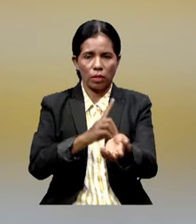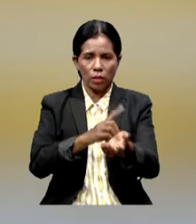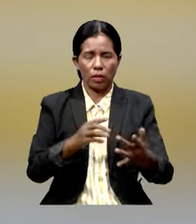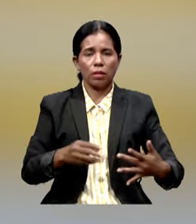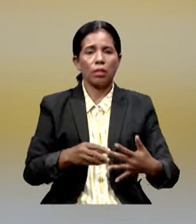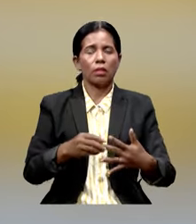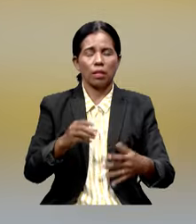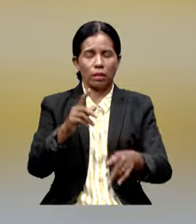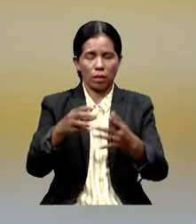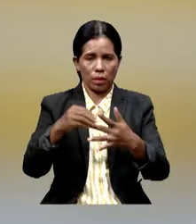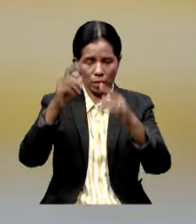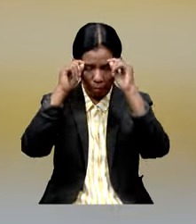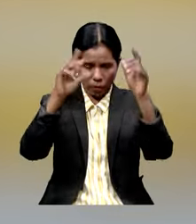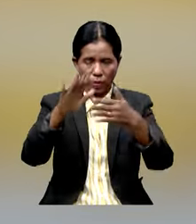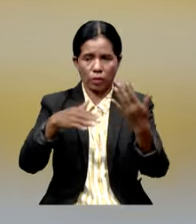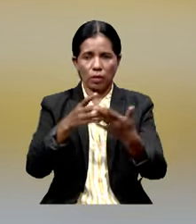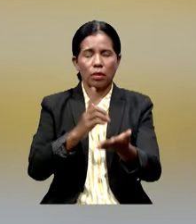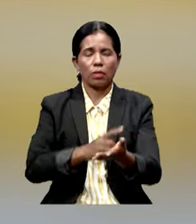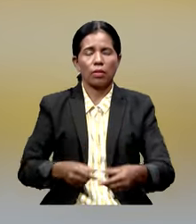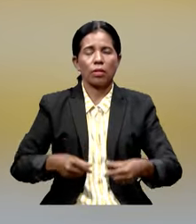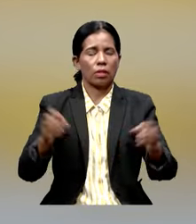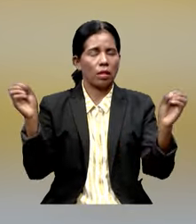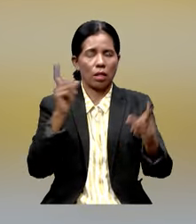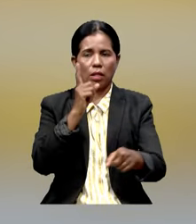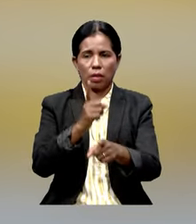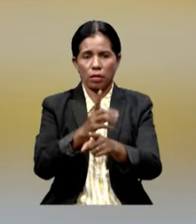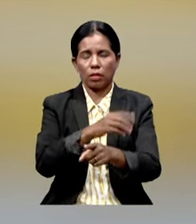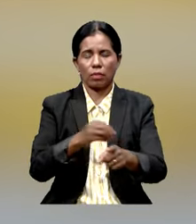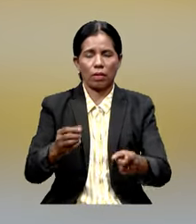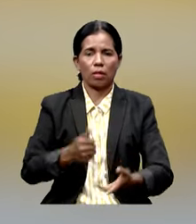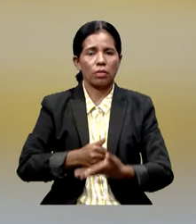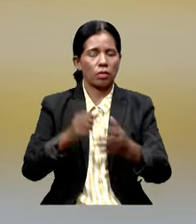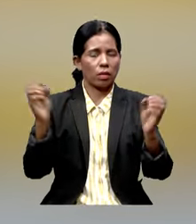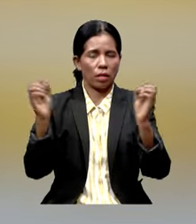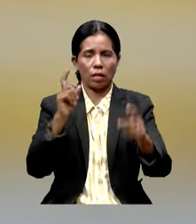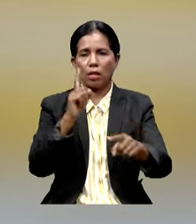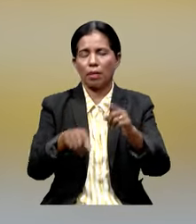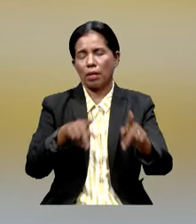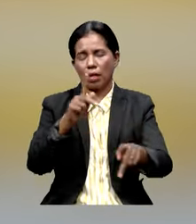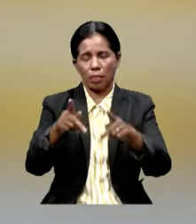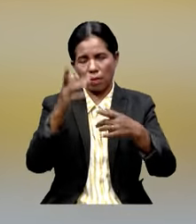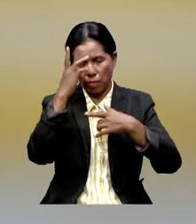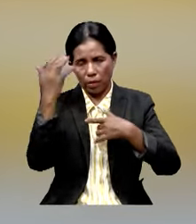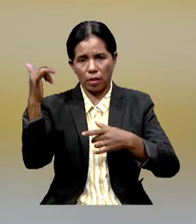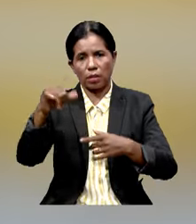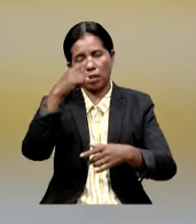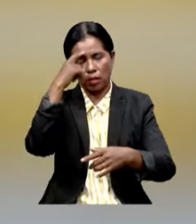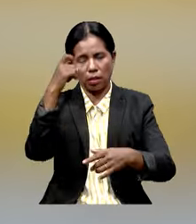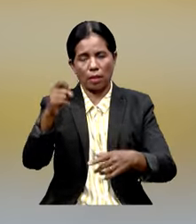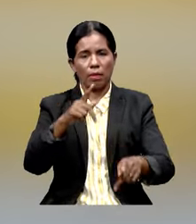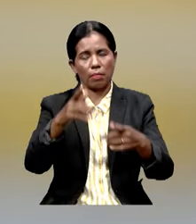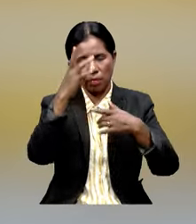Sira, médico especialista, né? Foi diagnóstico la los, não foi tratamento nebe la merece para paciente Sira, também né?